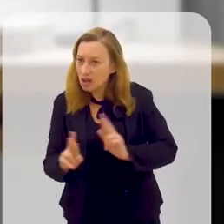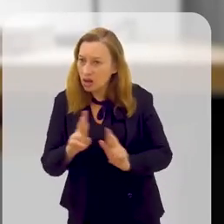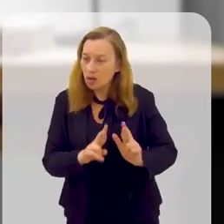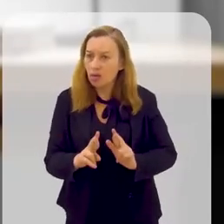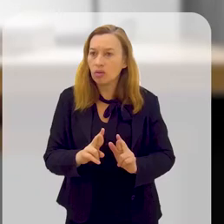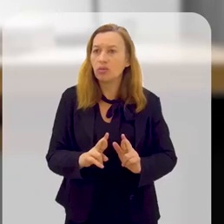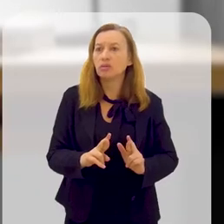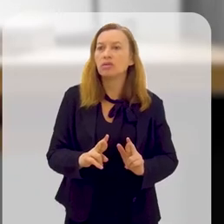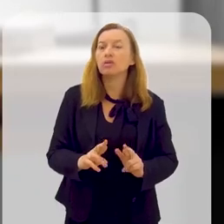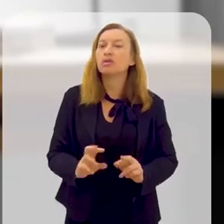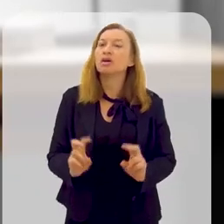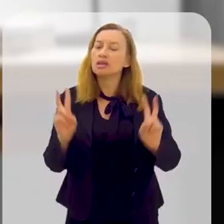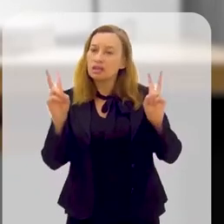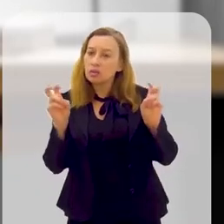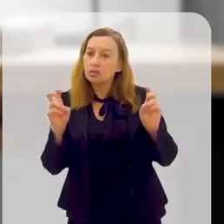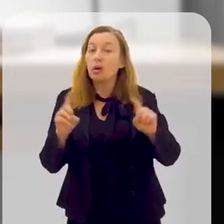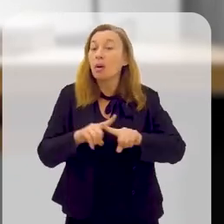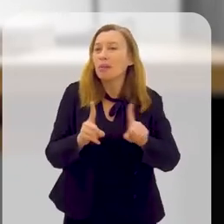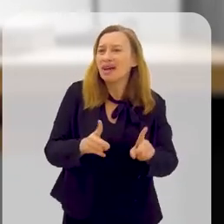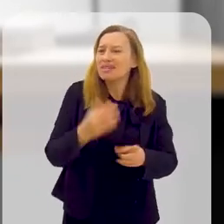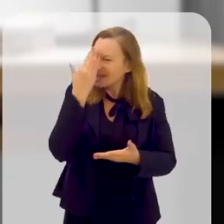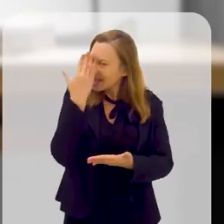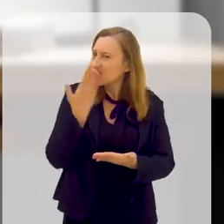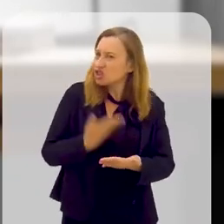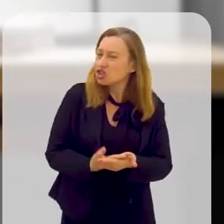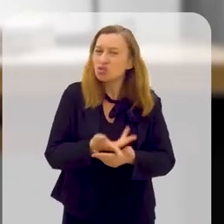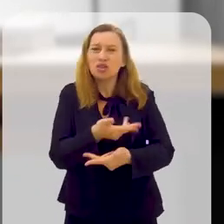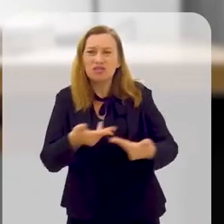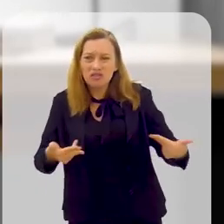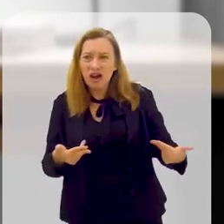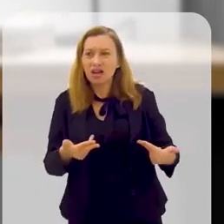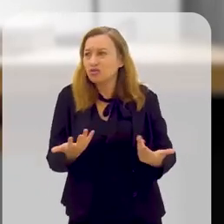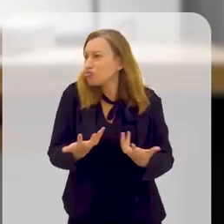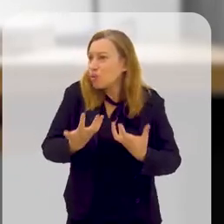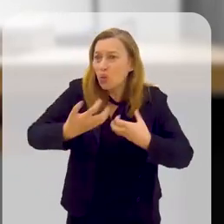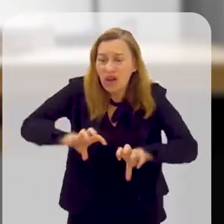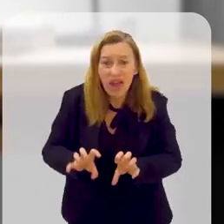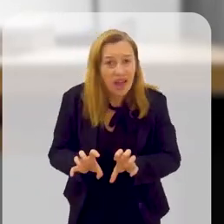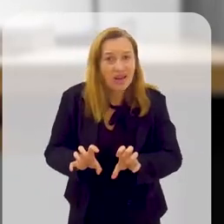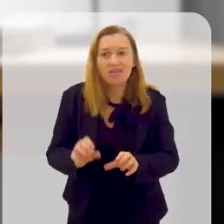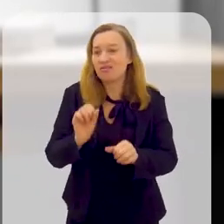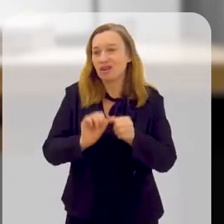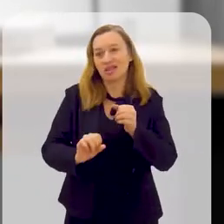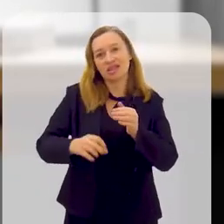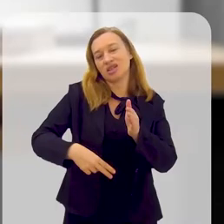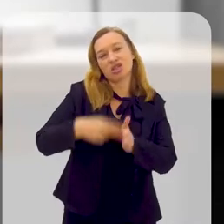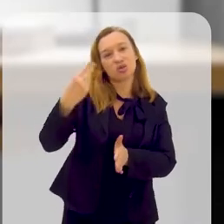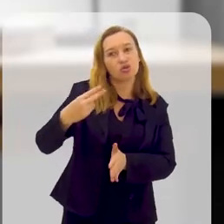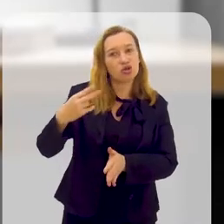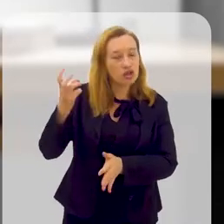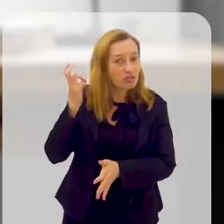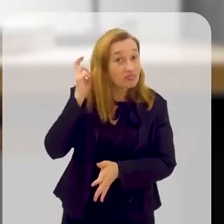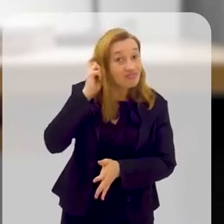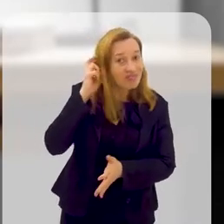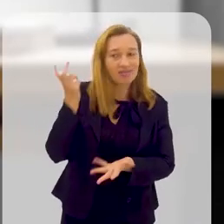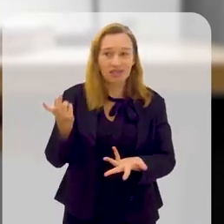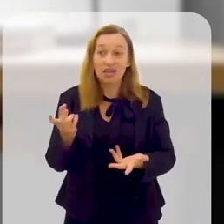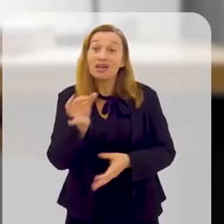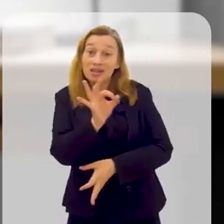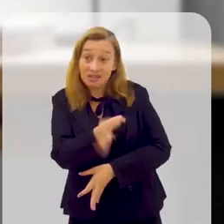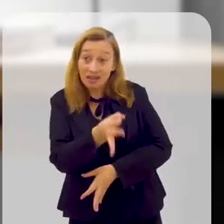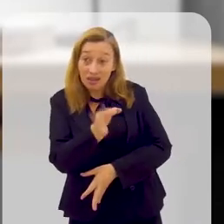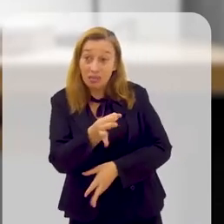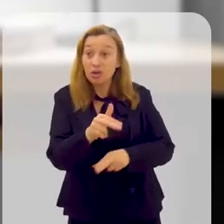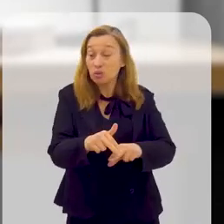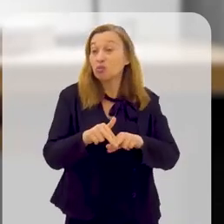relação a isso a minha pesquisa não foi em relação a isso mas acredito que muitos nem queiram fazer essa cirurgia